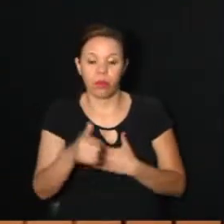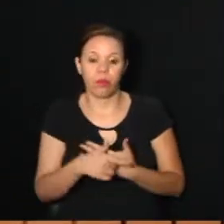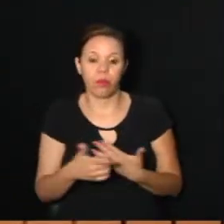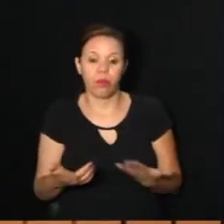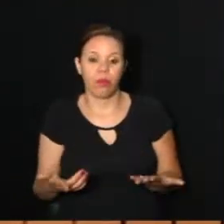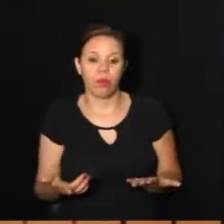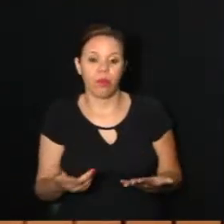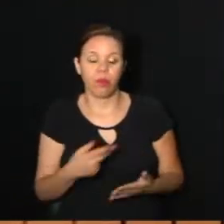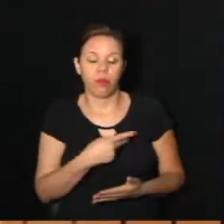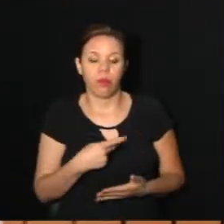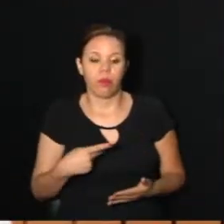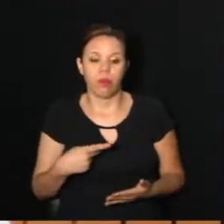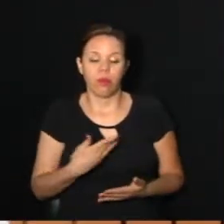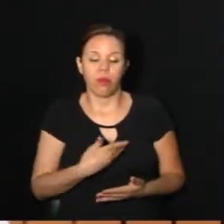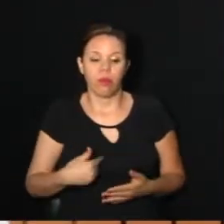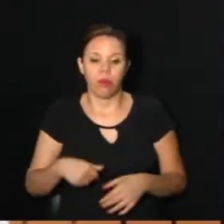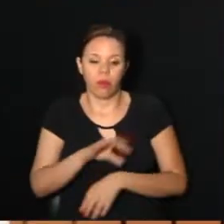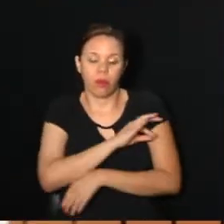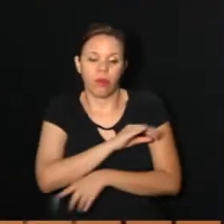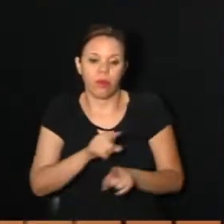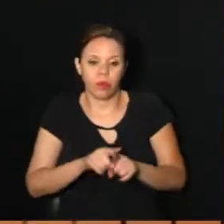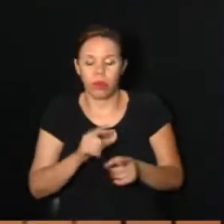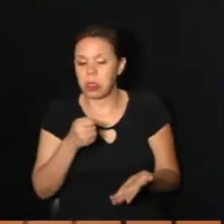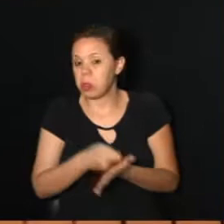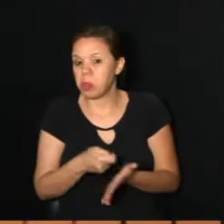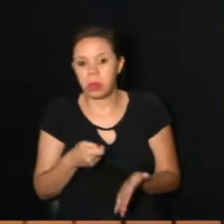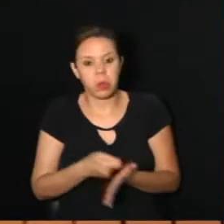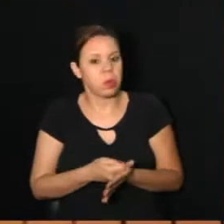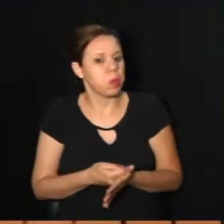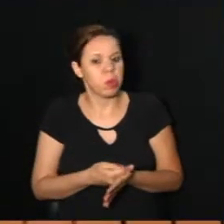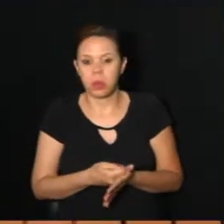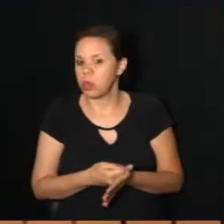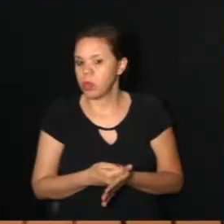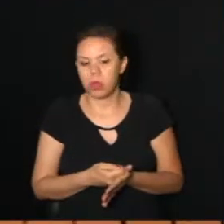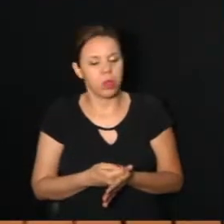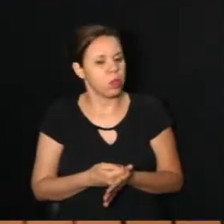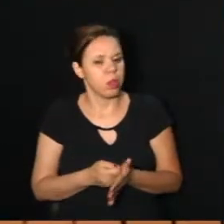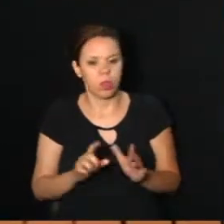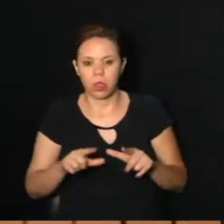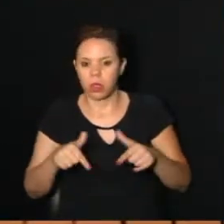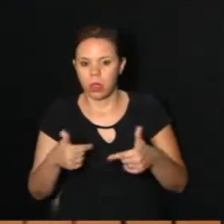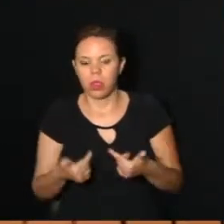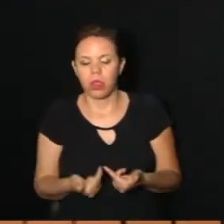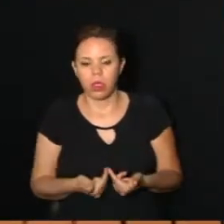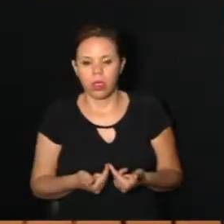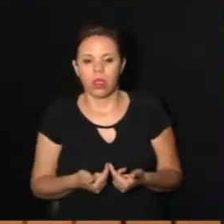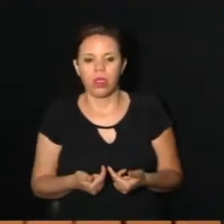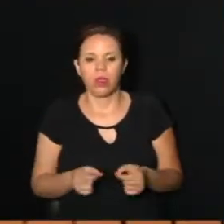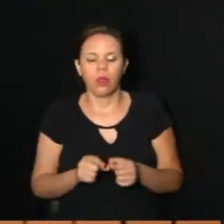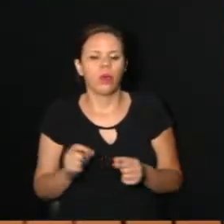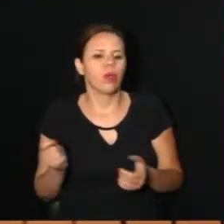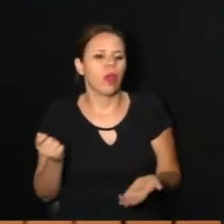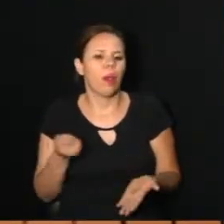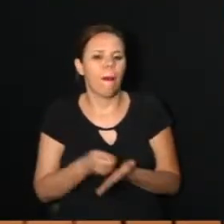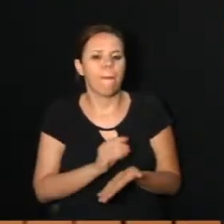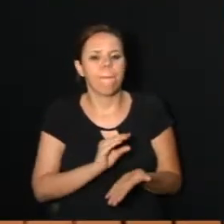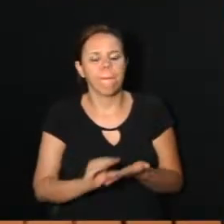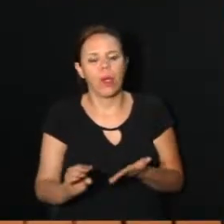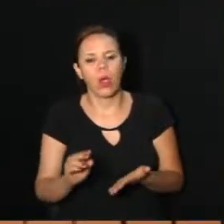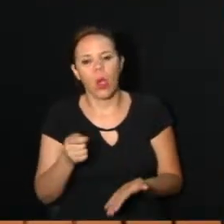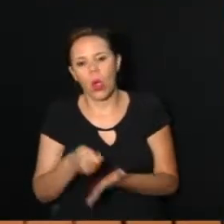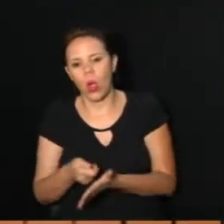Né? Não ser exigida medida ou prestação compensatória ou